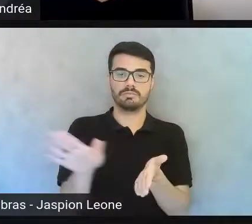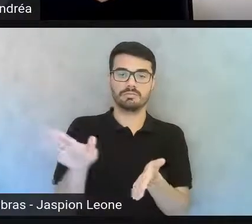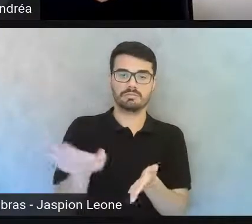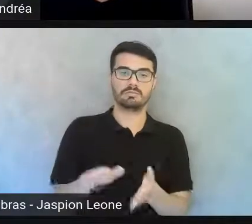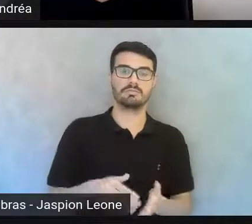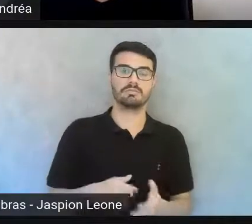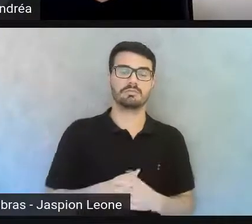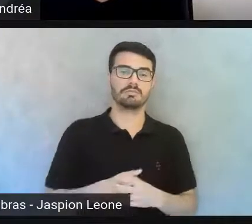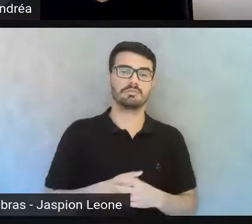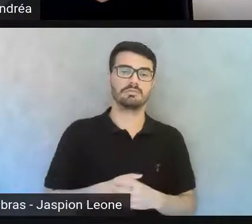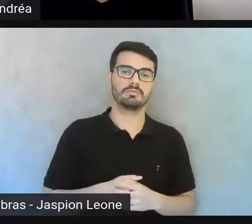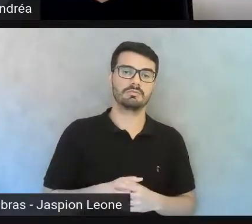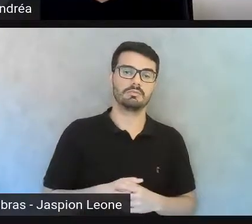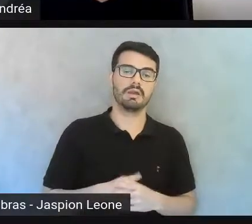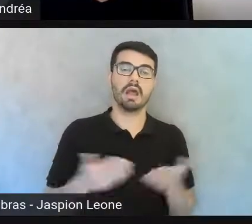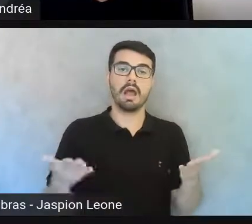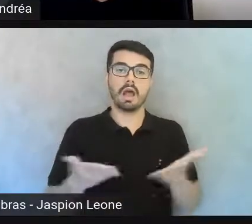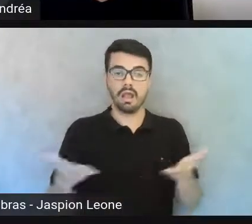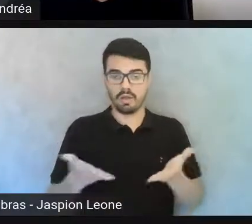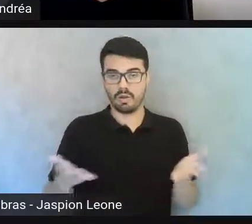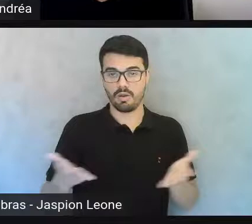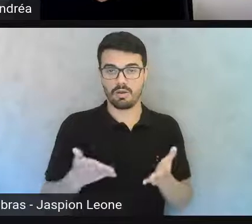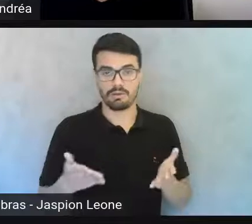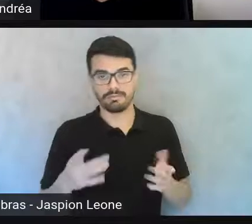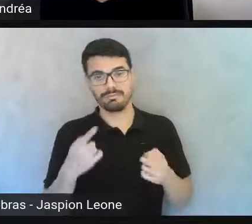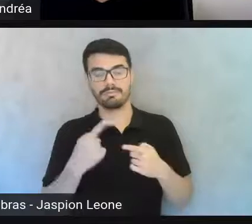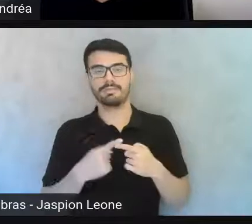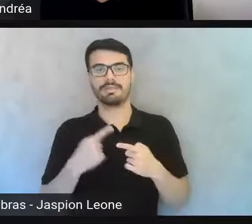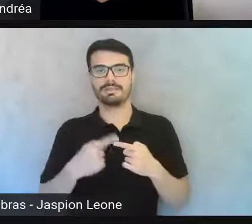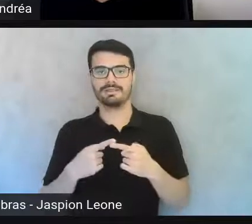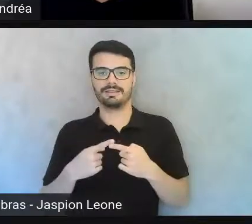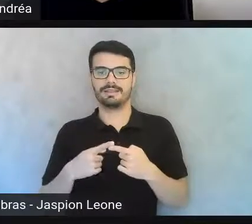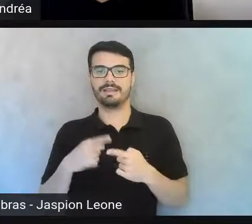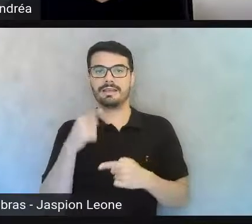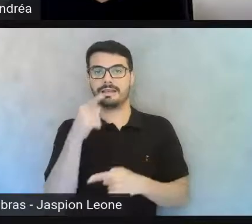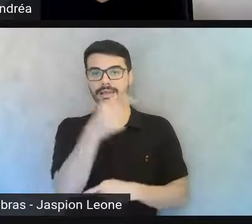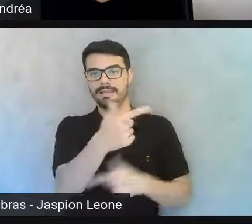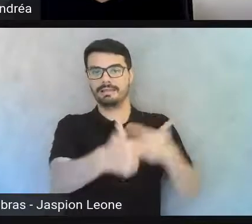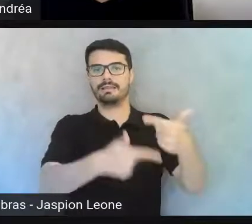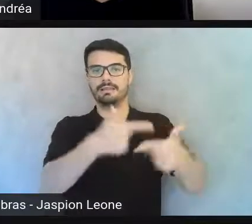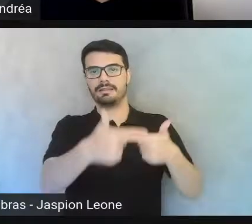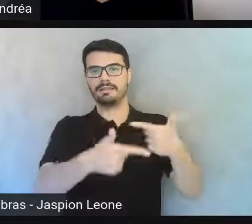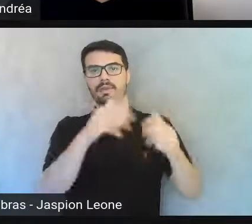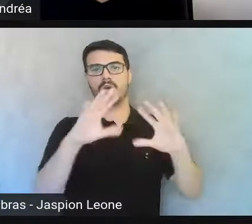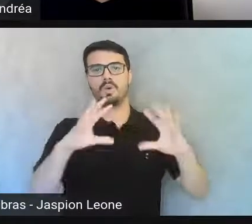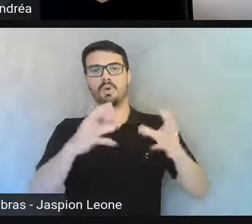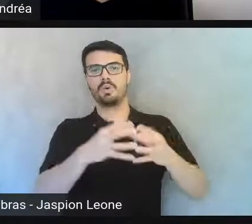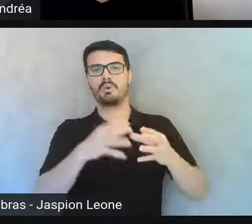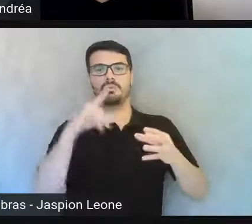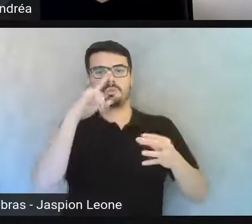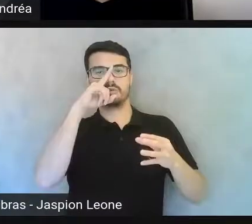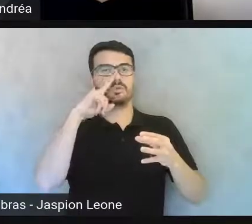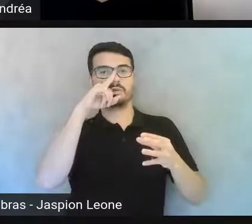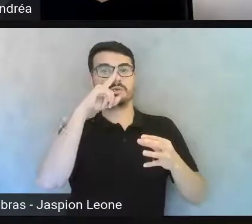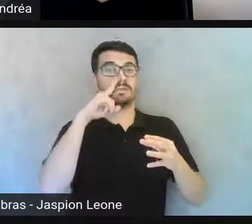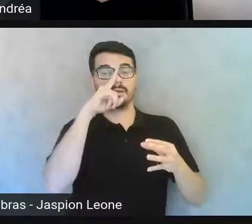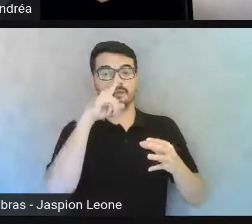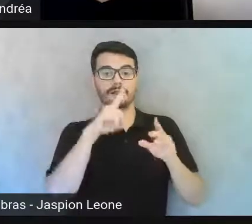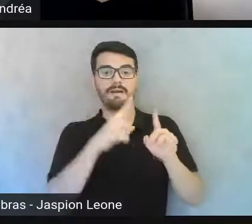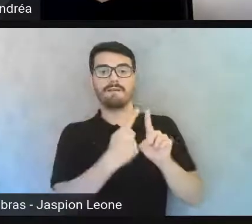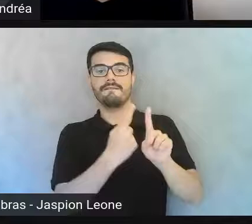oneração. Agora, é porque ele não está, ele é do grupo de risco, ele é afastado.